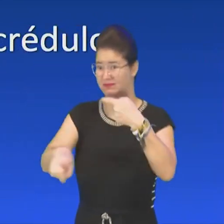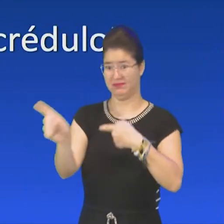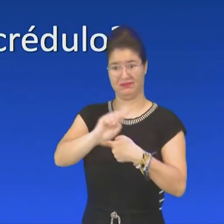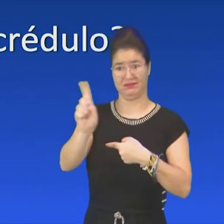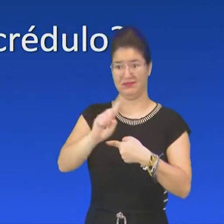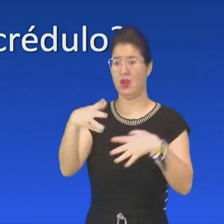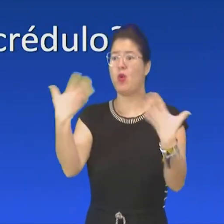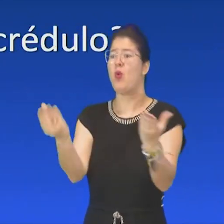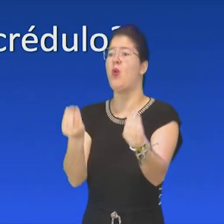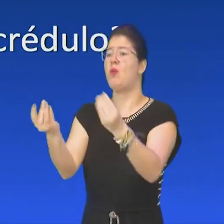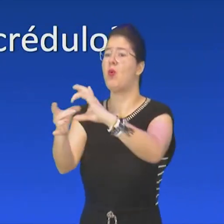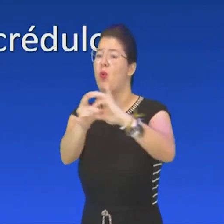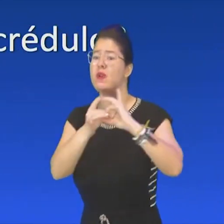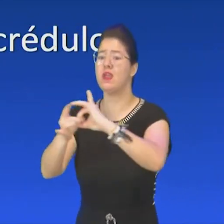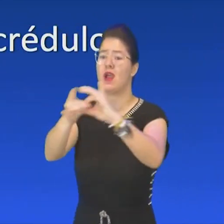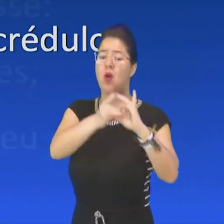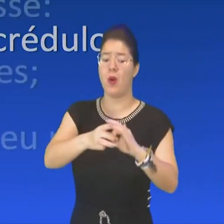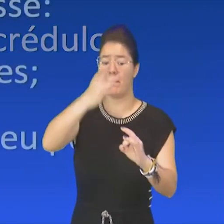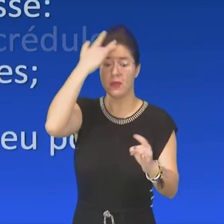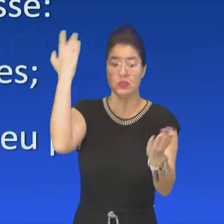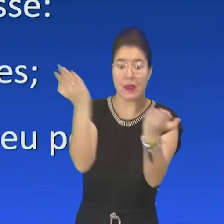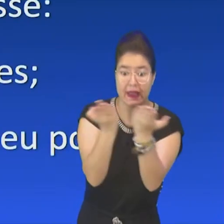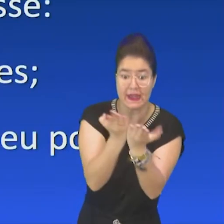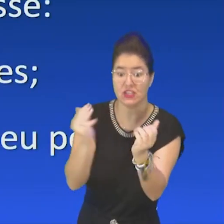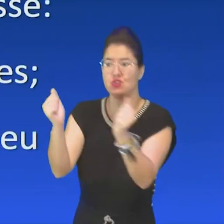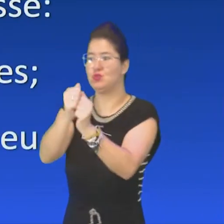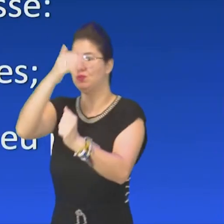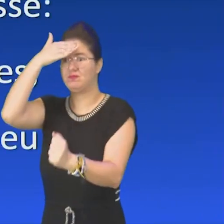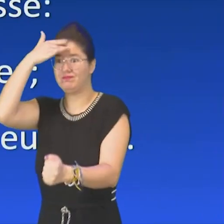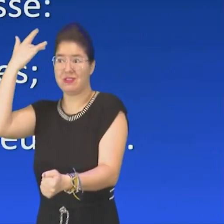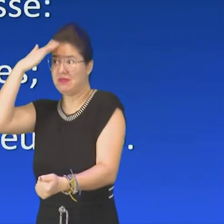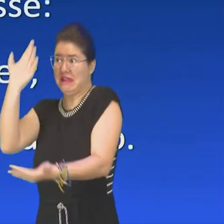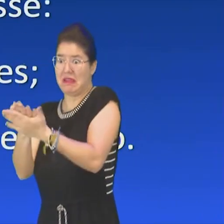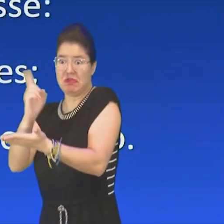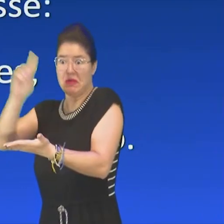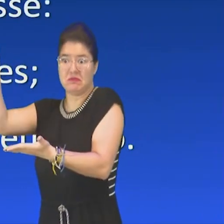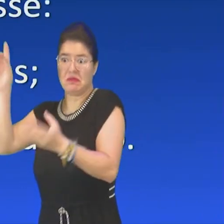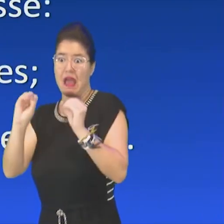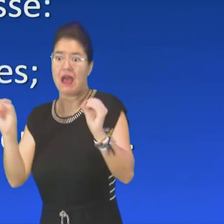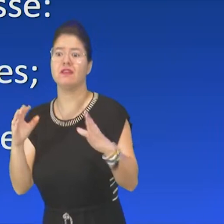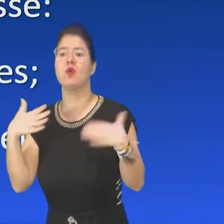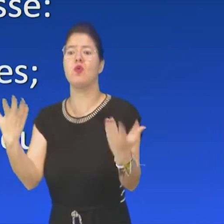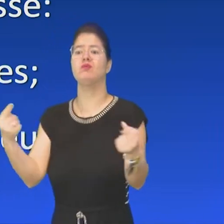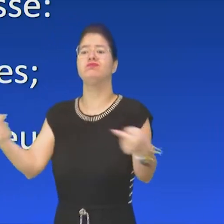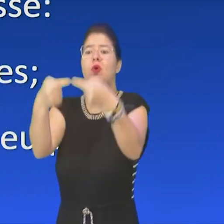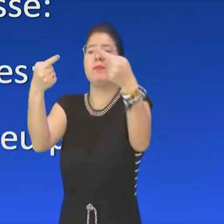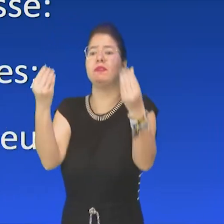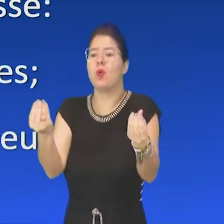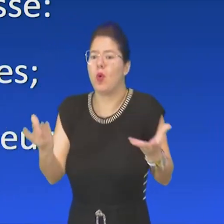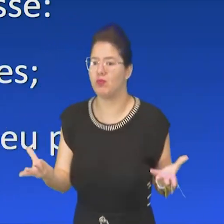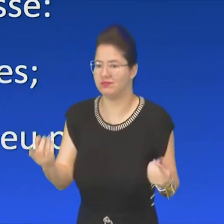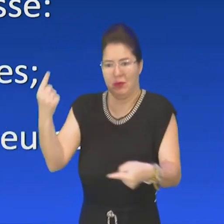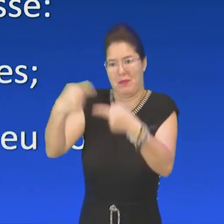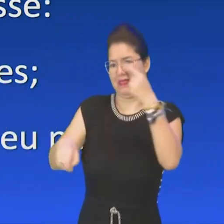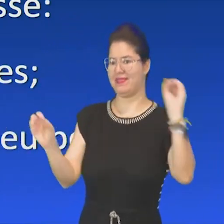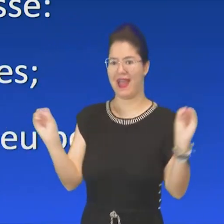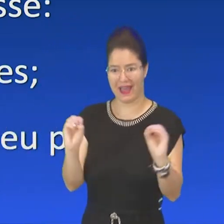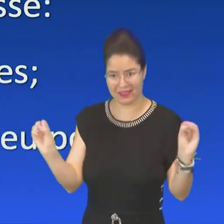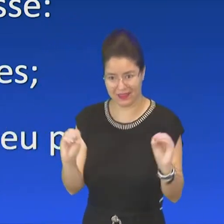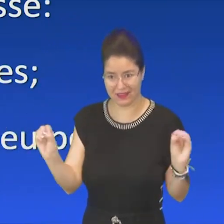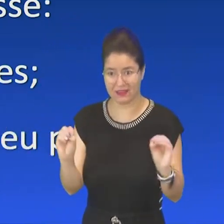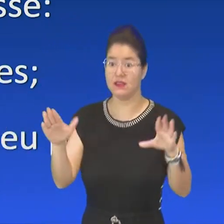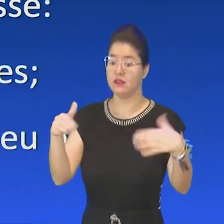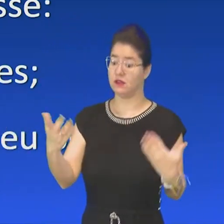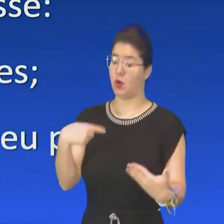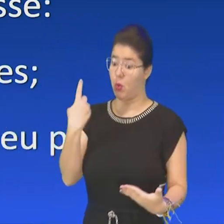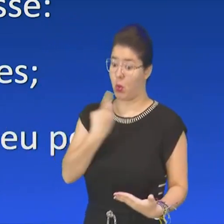que união do crente com o incrédulo? Que ligação há entre o santuário de Deus e os ídolos? Porque todos